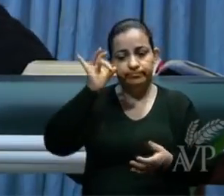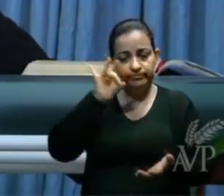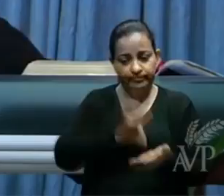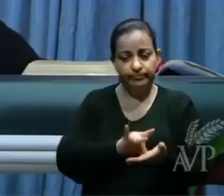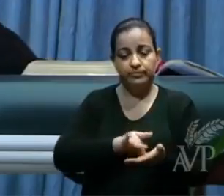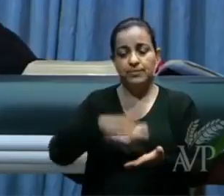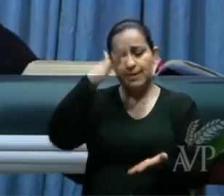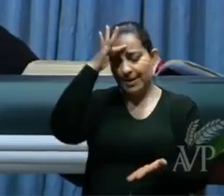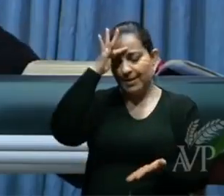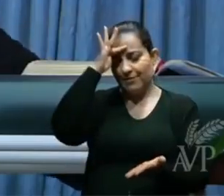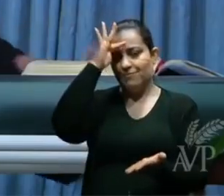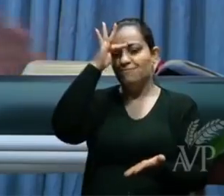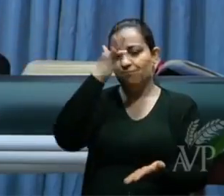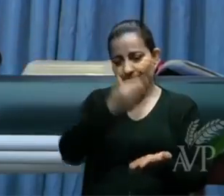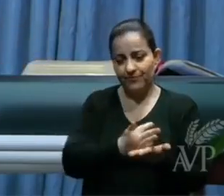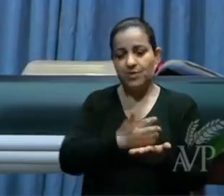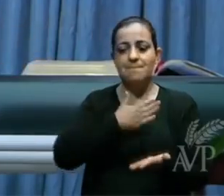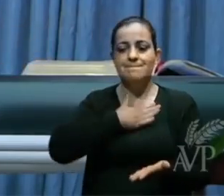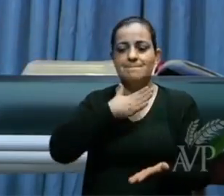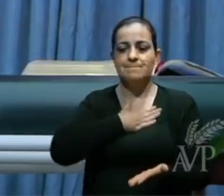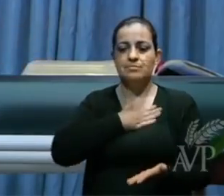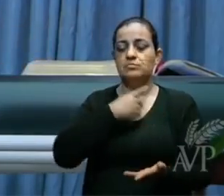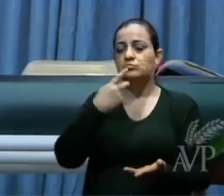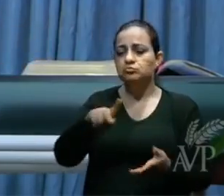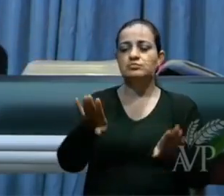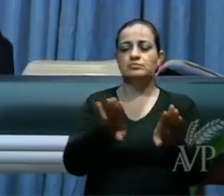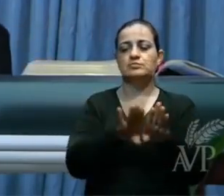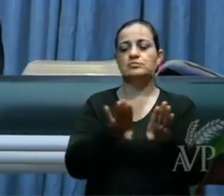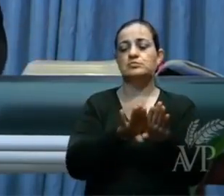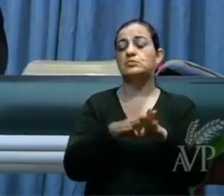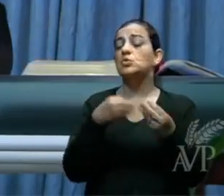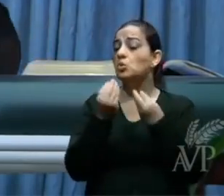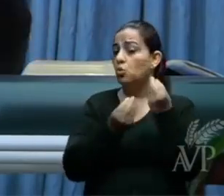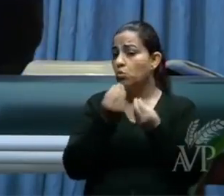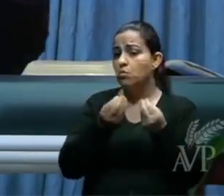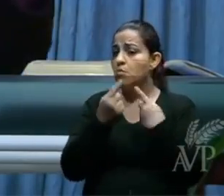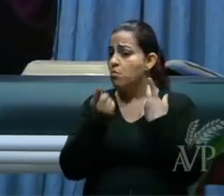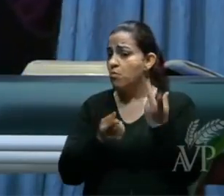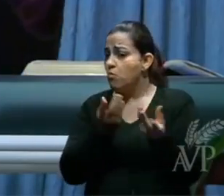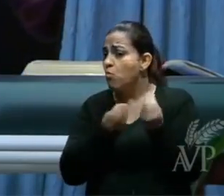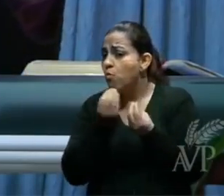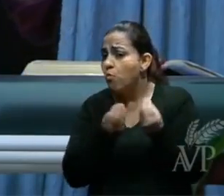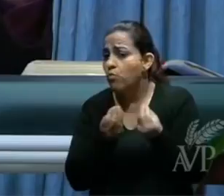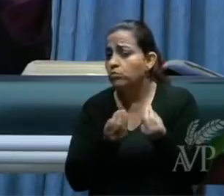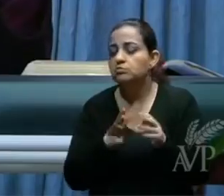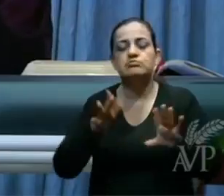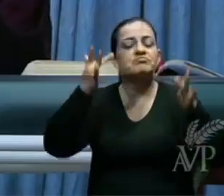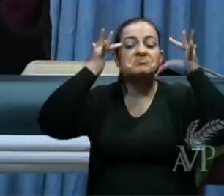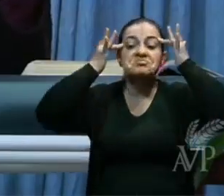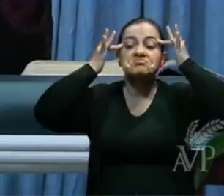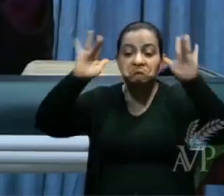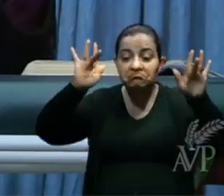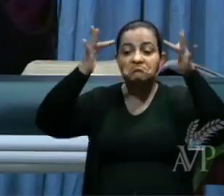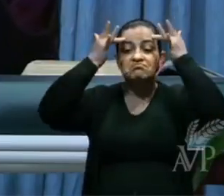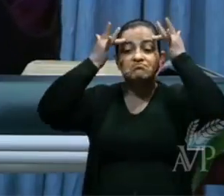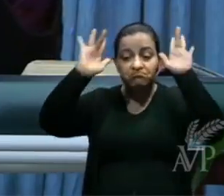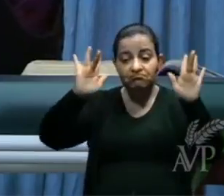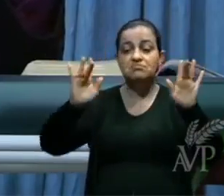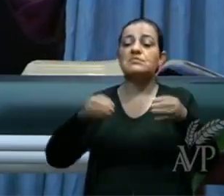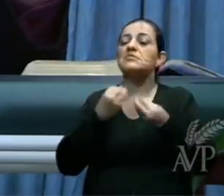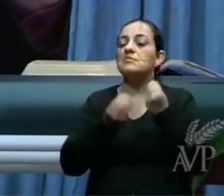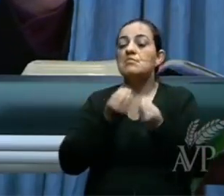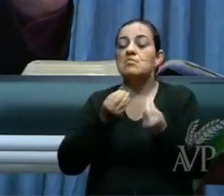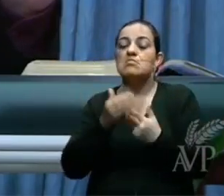fé e deva se a tua fé a como vai ser não me interessa saber entende